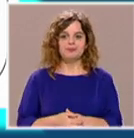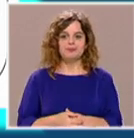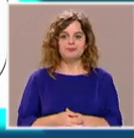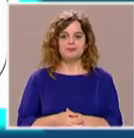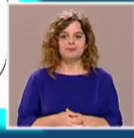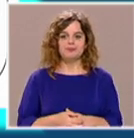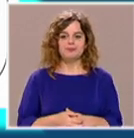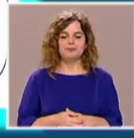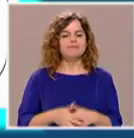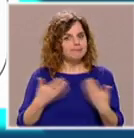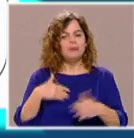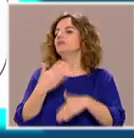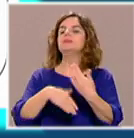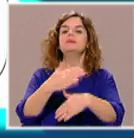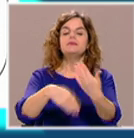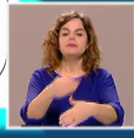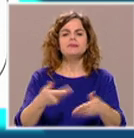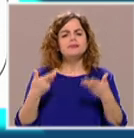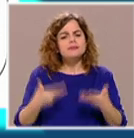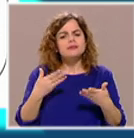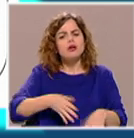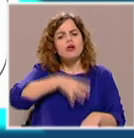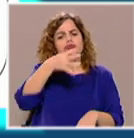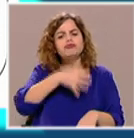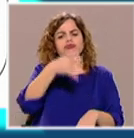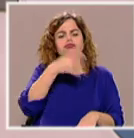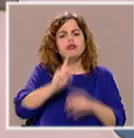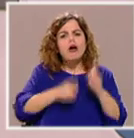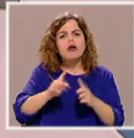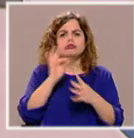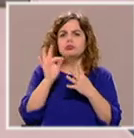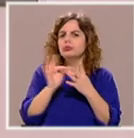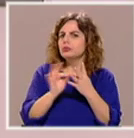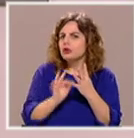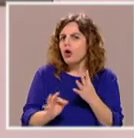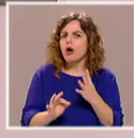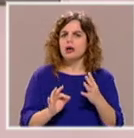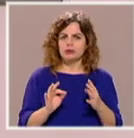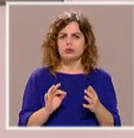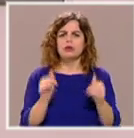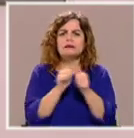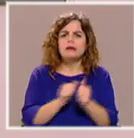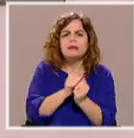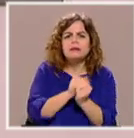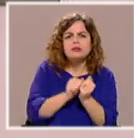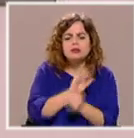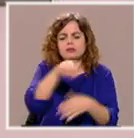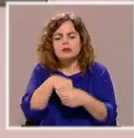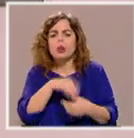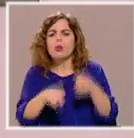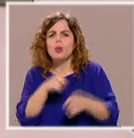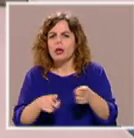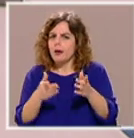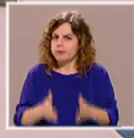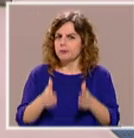passar. Eu não vou estar agora a explicar com mais pormenor todos os órgãos do sistema digestivo, porque isso vai